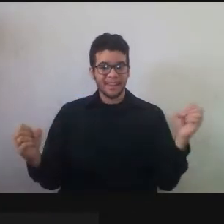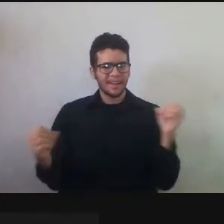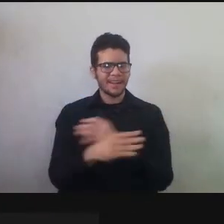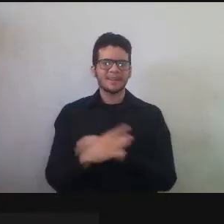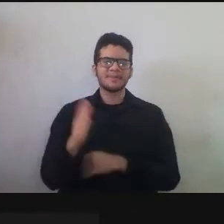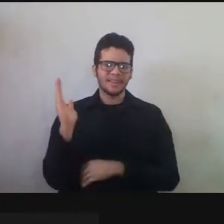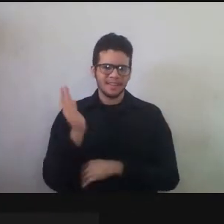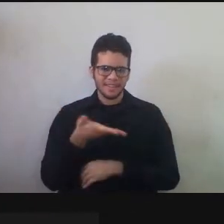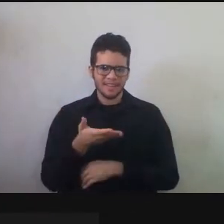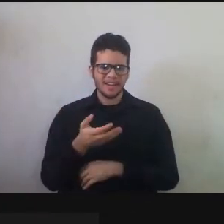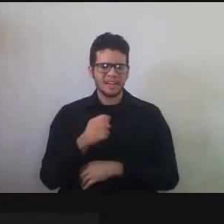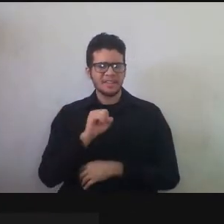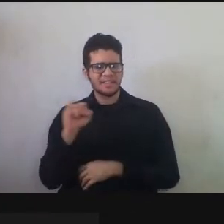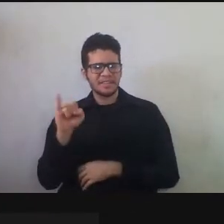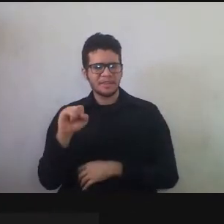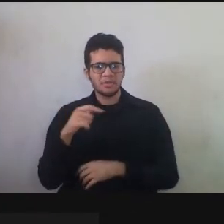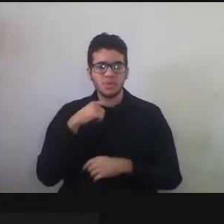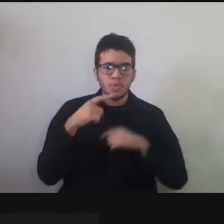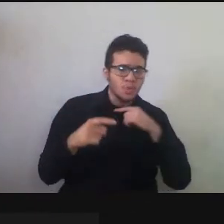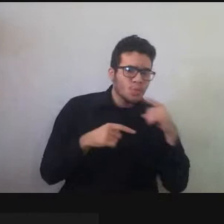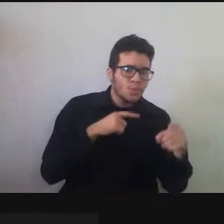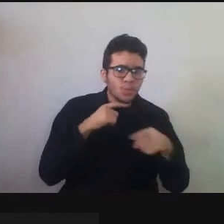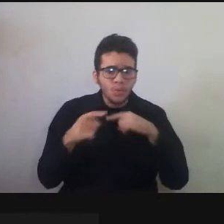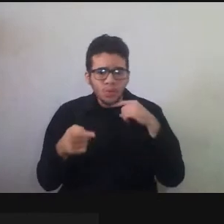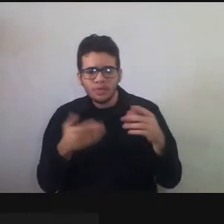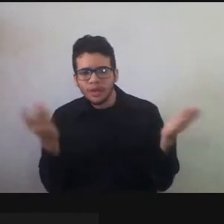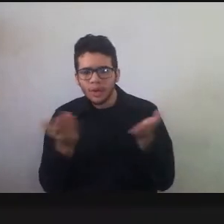apareça nenhuma outra pergunta agora